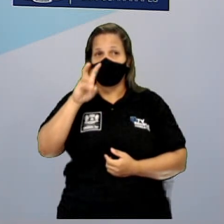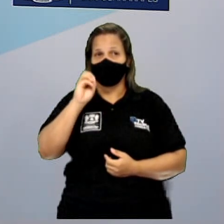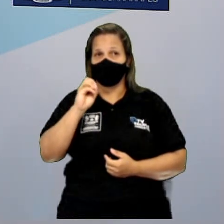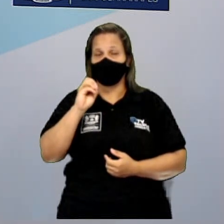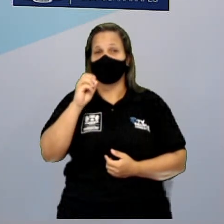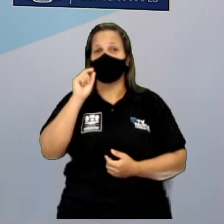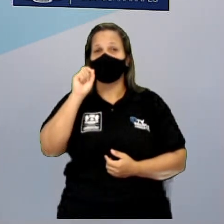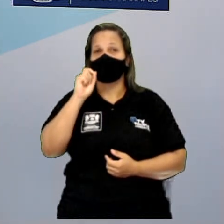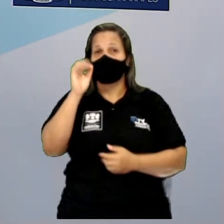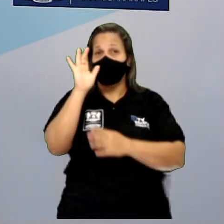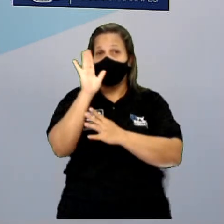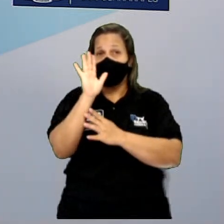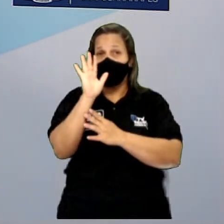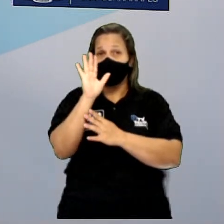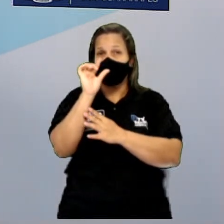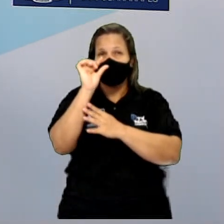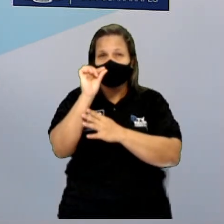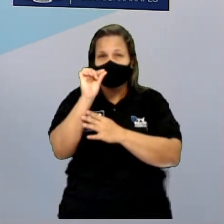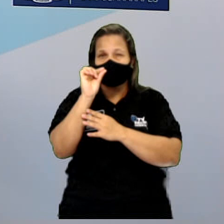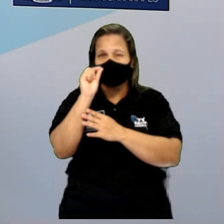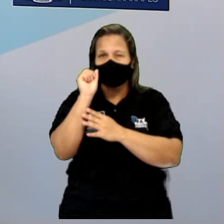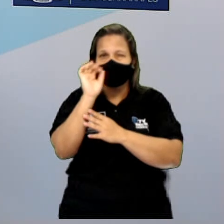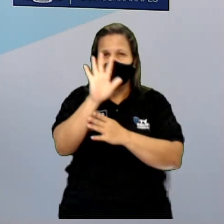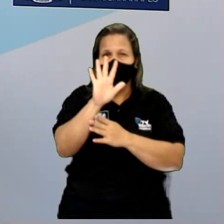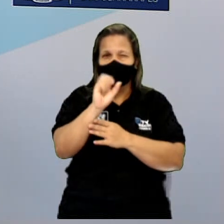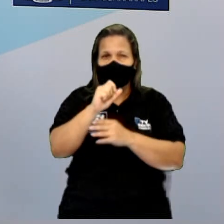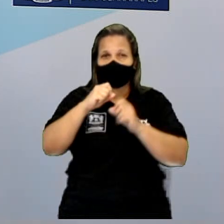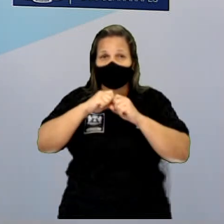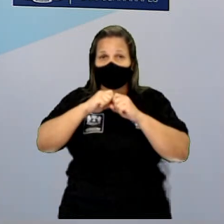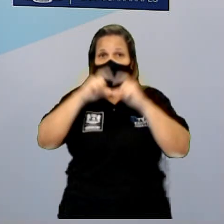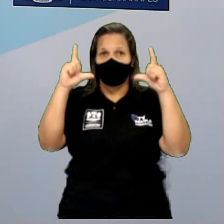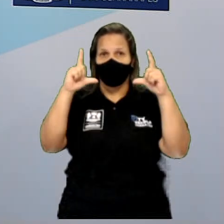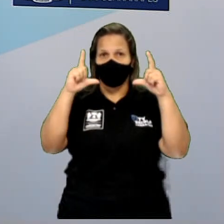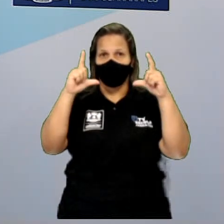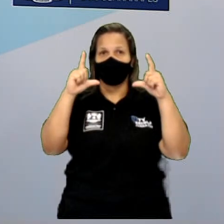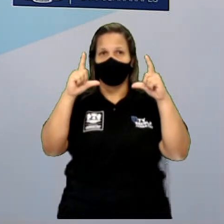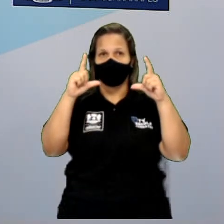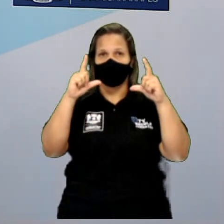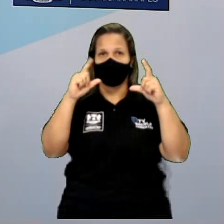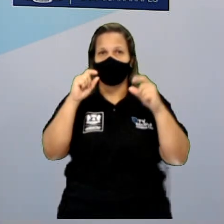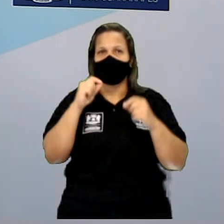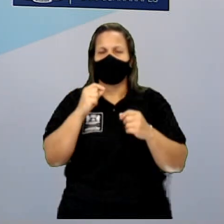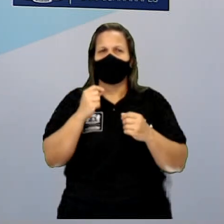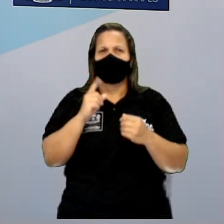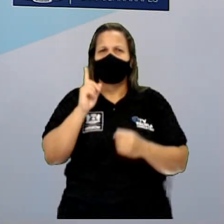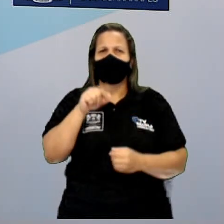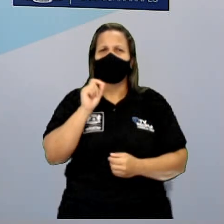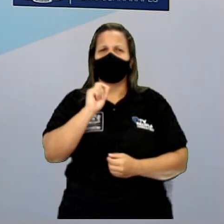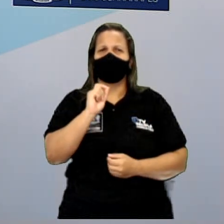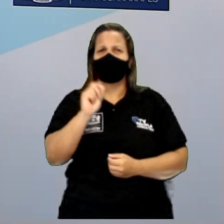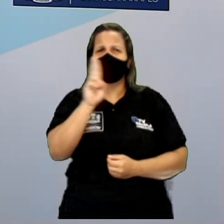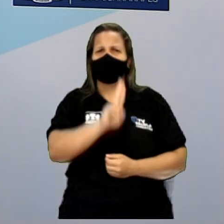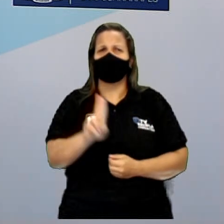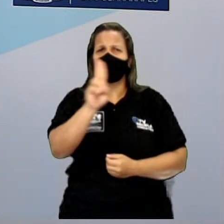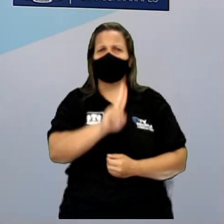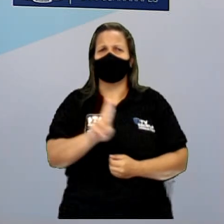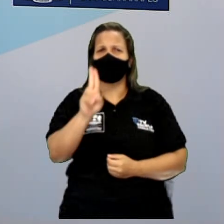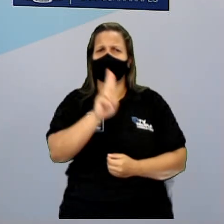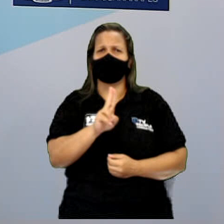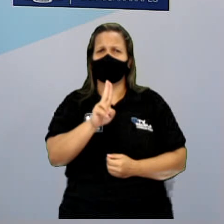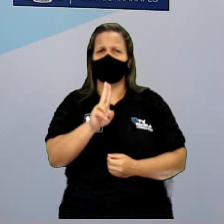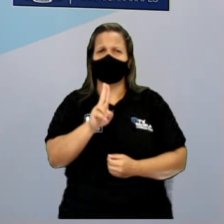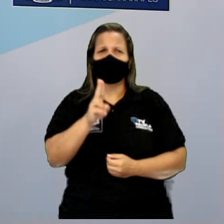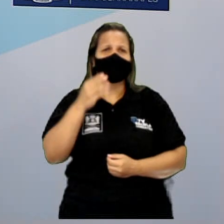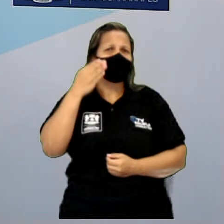espelho. Ele não é só usado em maquiagem, espelho de maquiagem. Esse é um espelho muito utilizado também